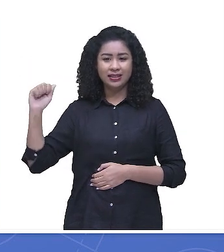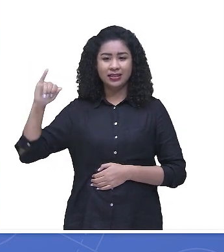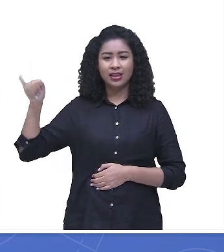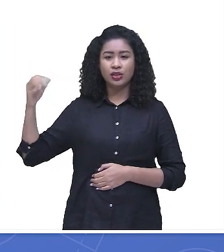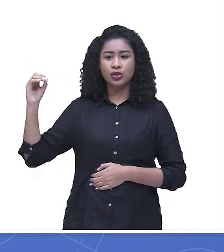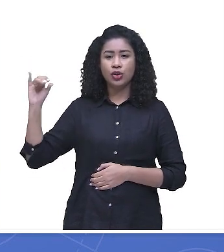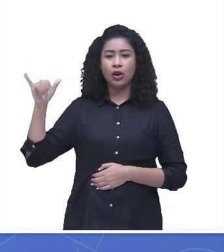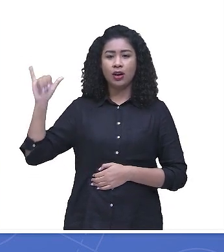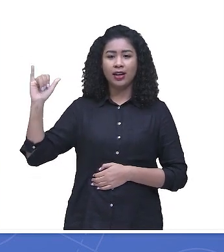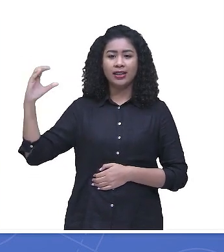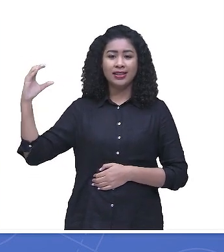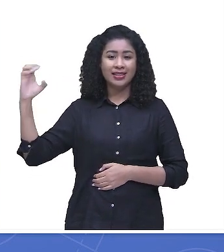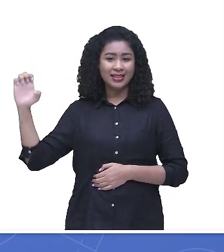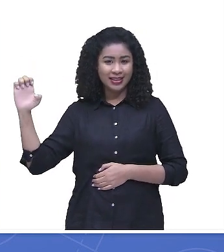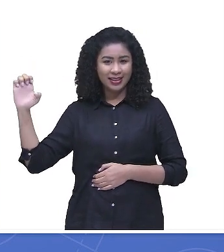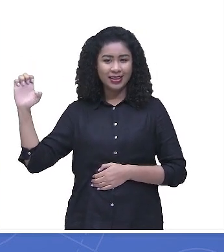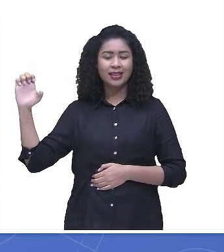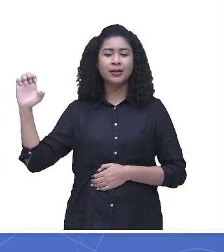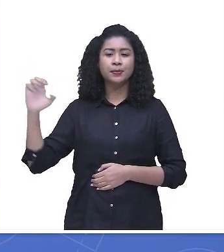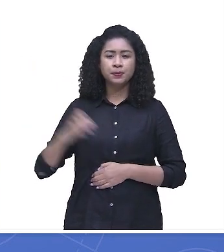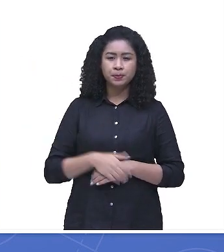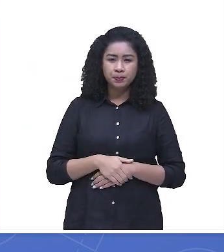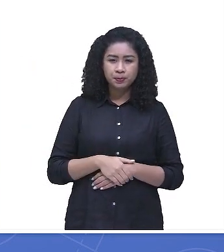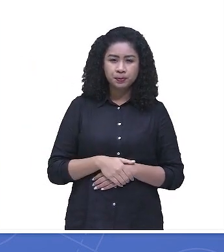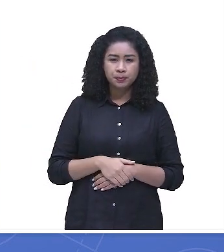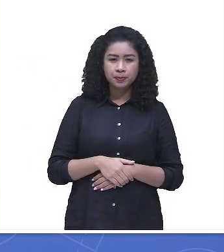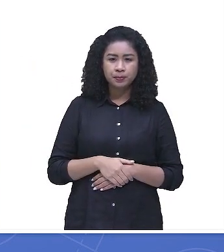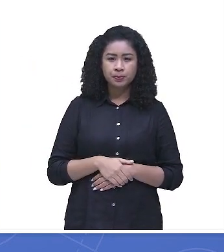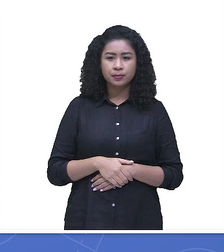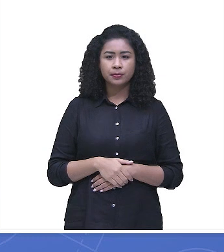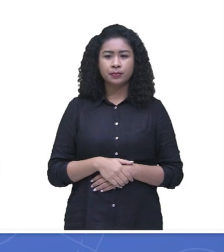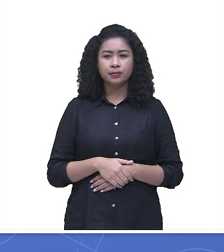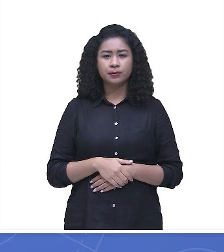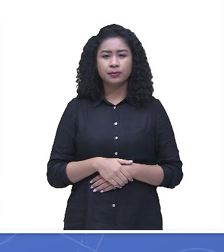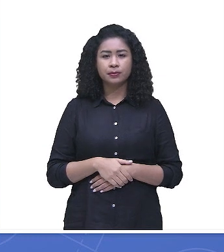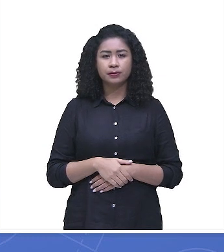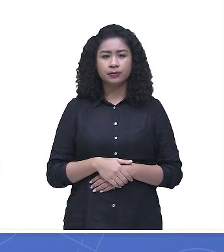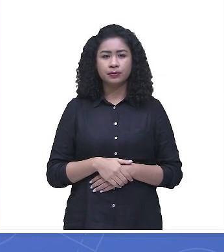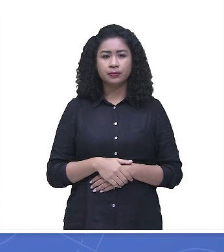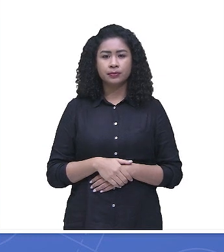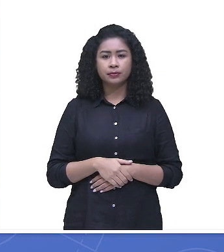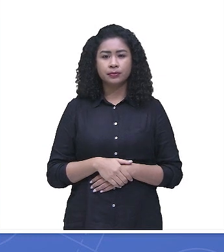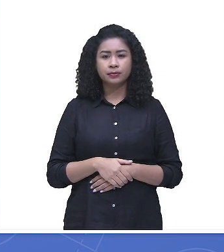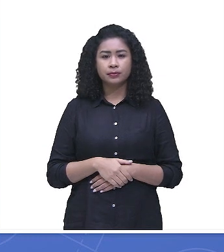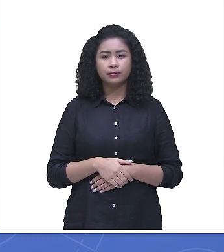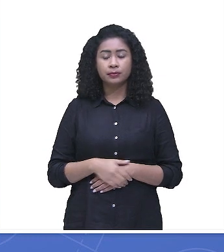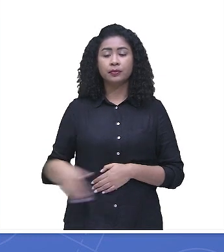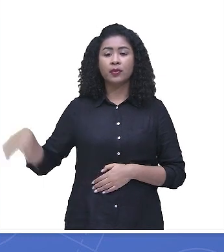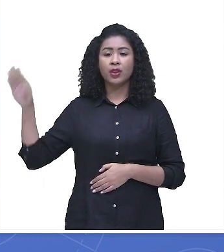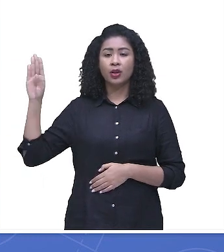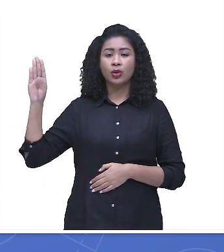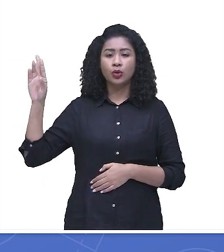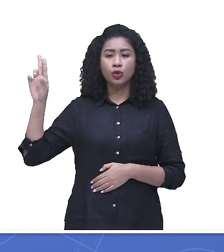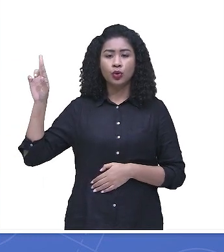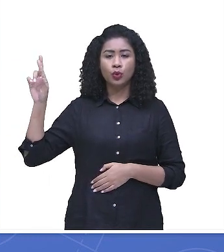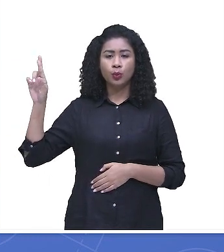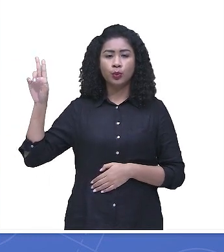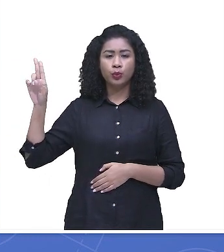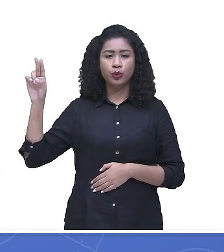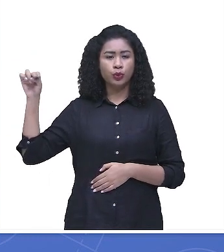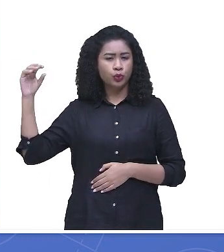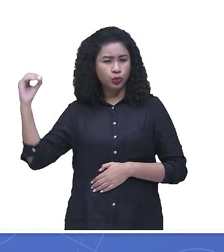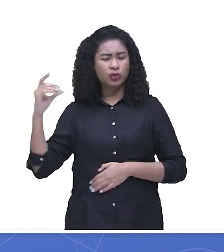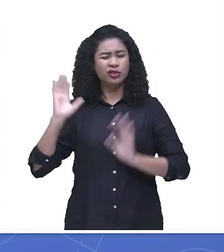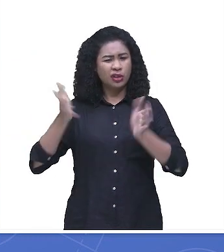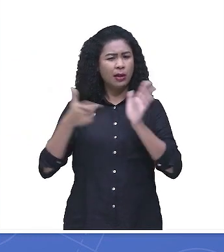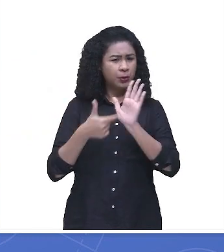A Joyce Bastos, eu não sei se é a mesma que eu li lá em cima, e... o Bruno trouxe lá em cima a resposta.